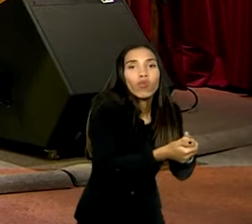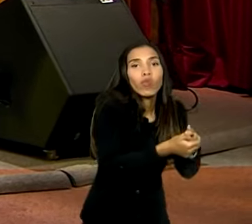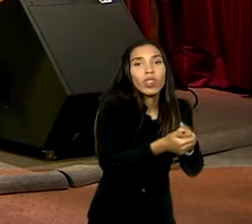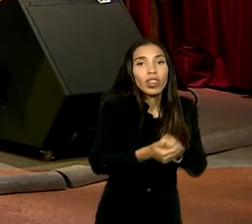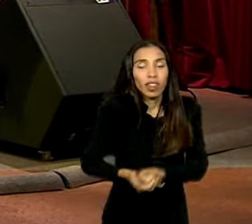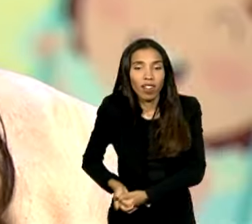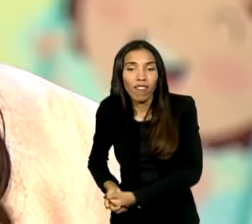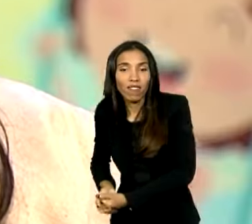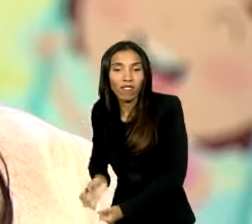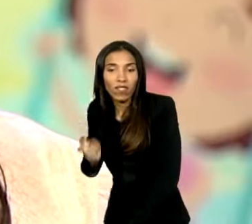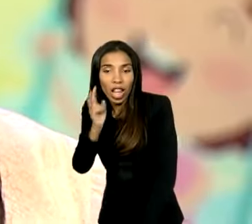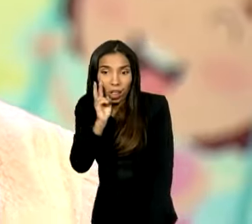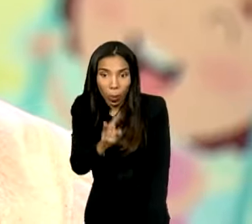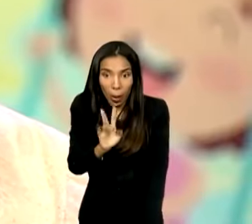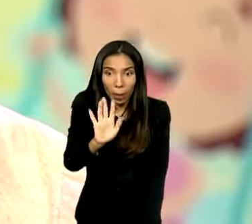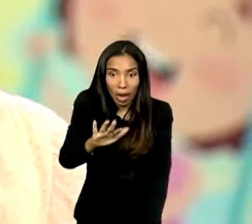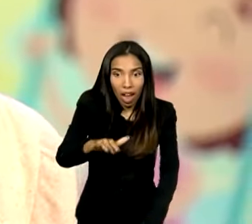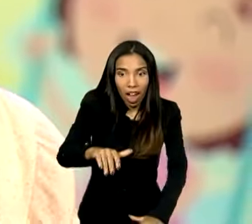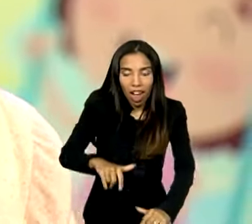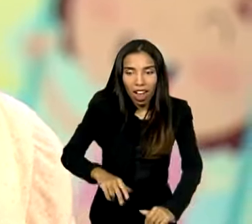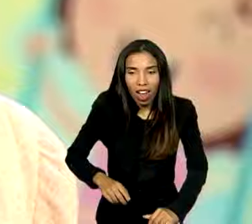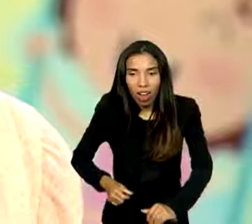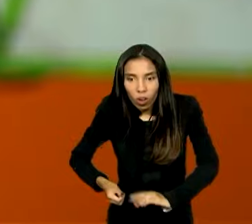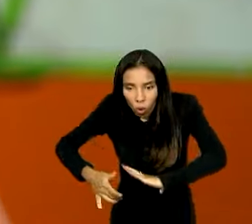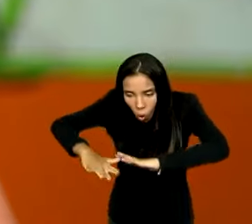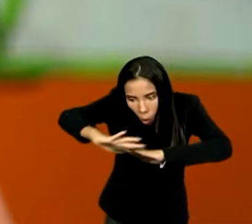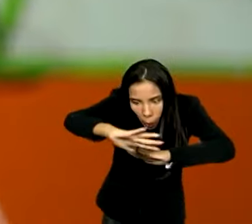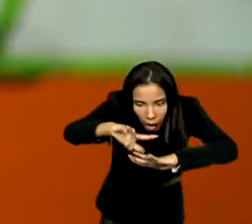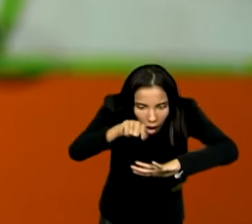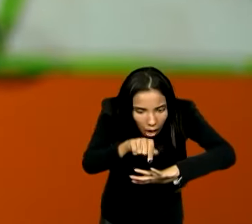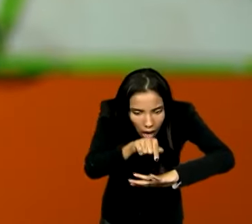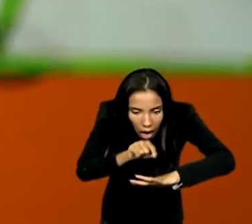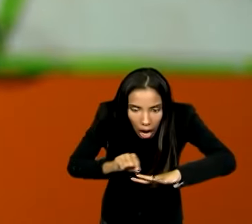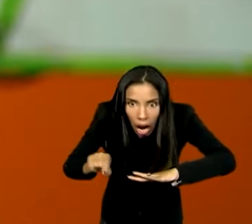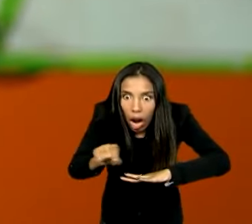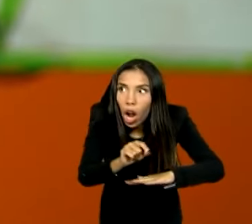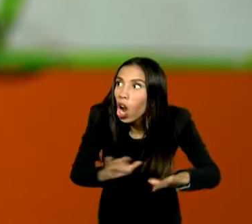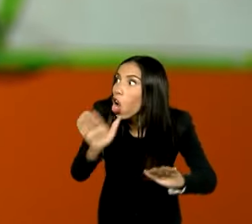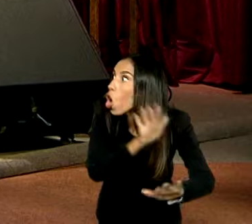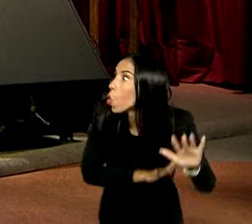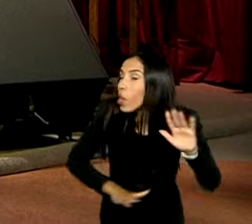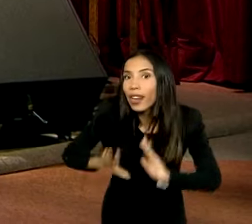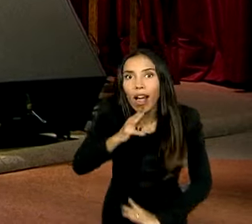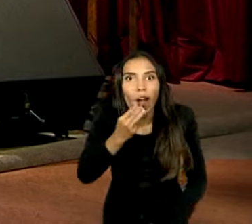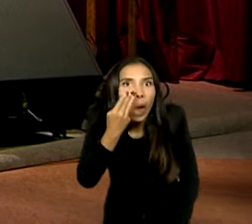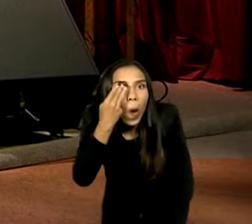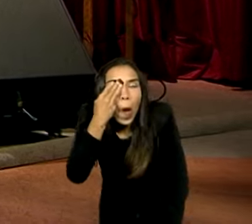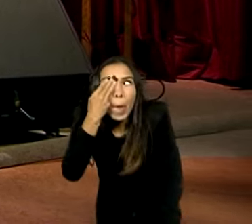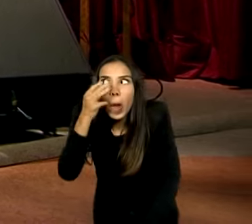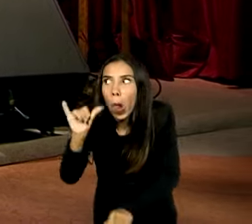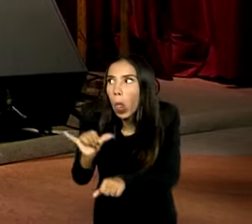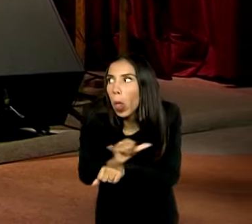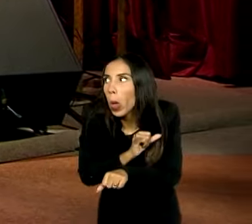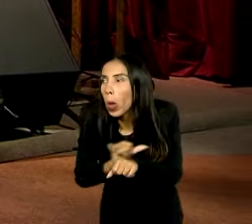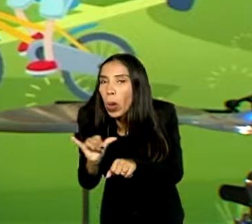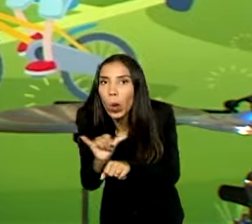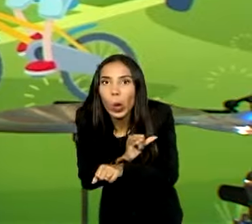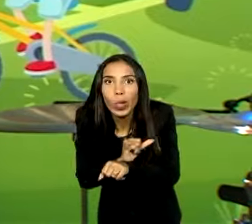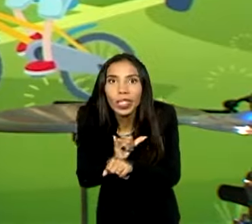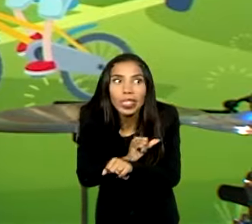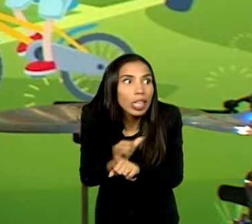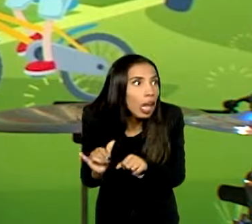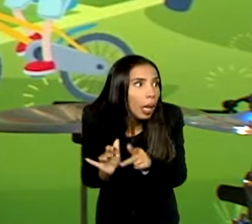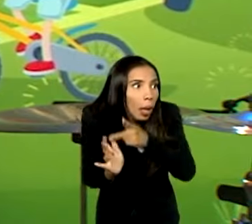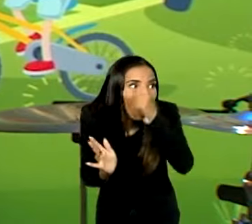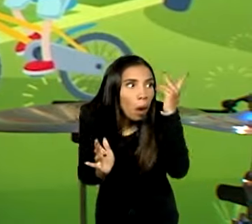escondido? Vê no mapa, cuidado, tem piratas, armadilhas, tem mocinho, mas tem